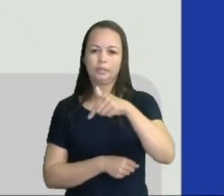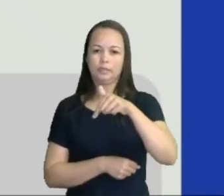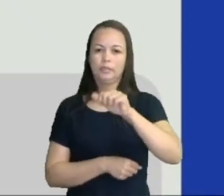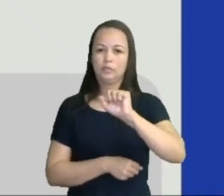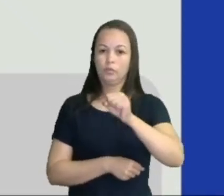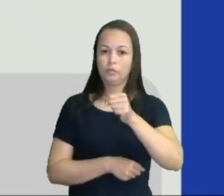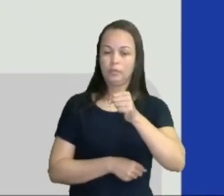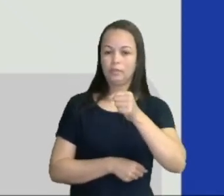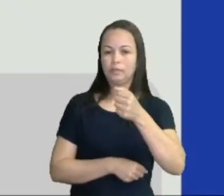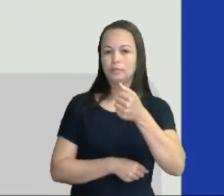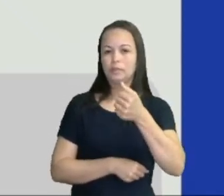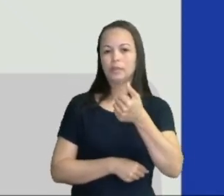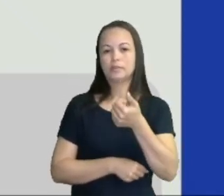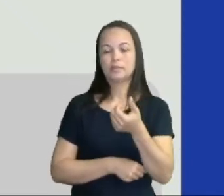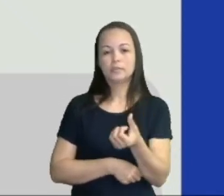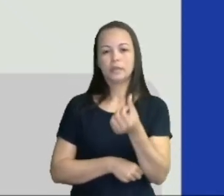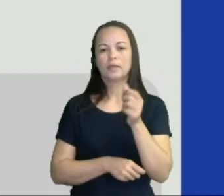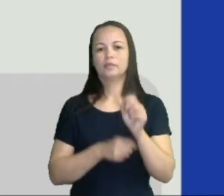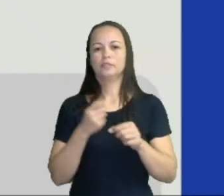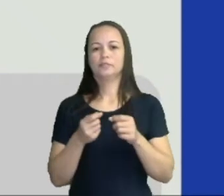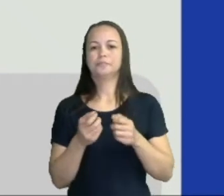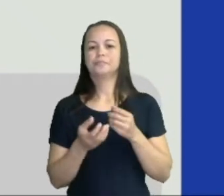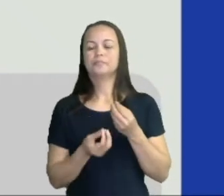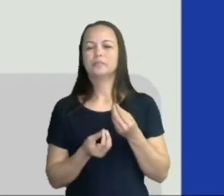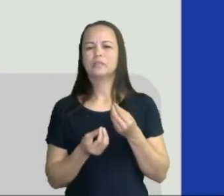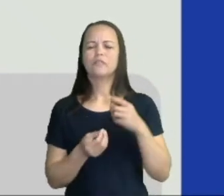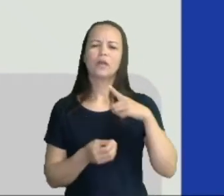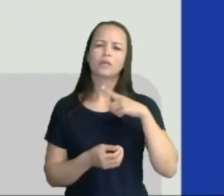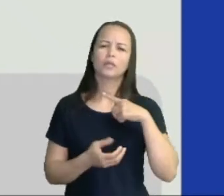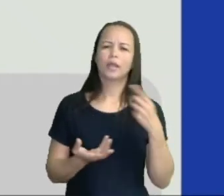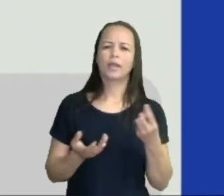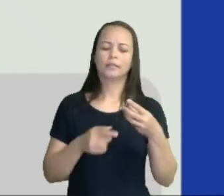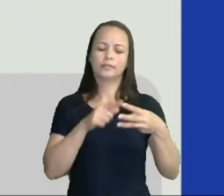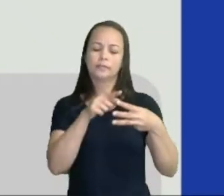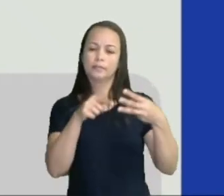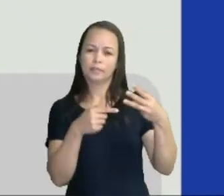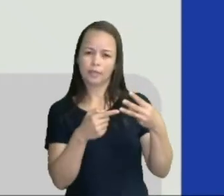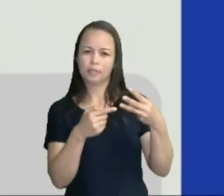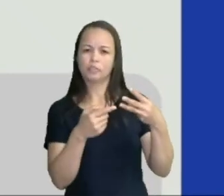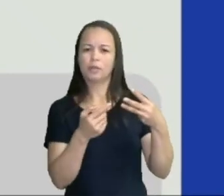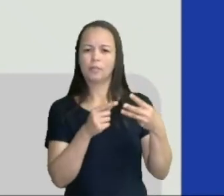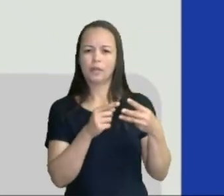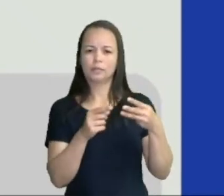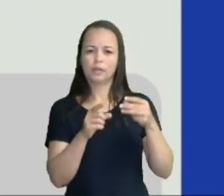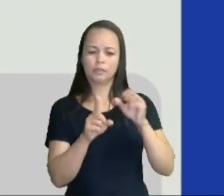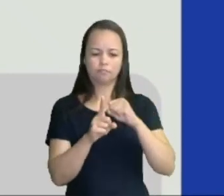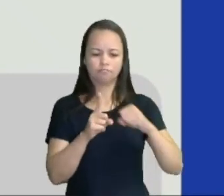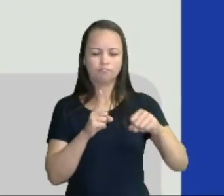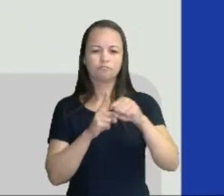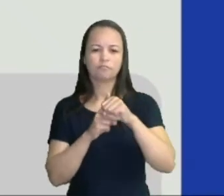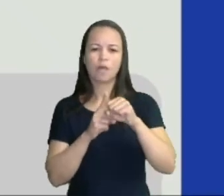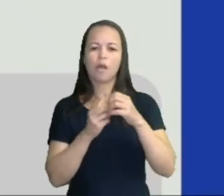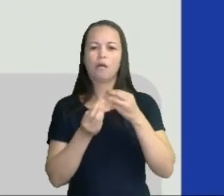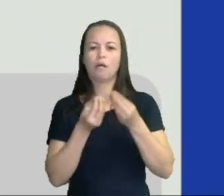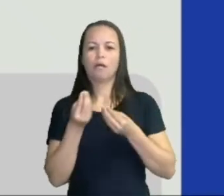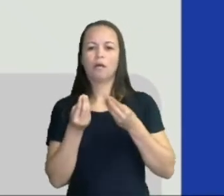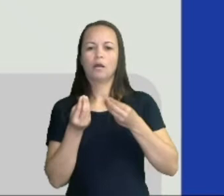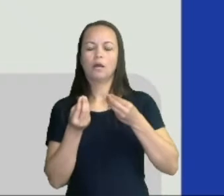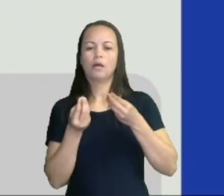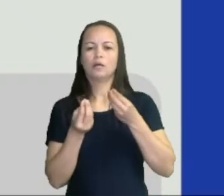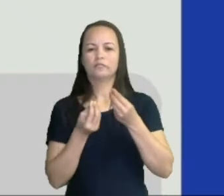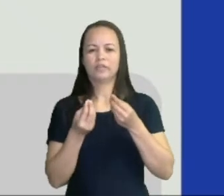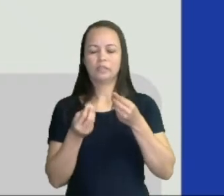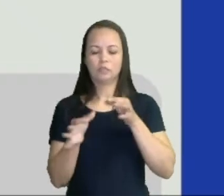se implanta um governo que vai ter 3 camadas da sociedade fazendo a sua